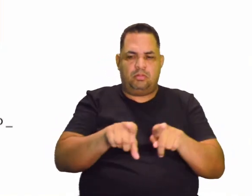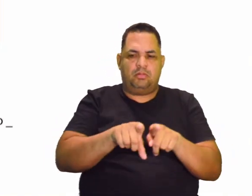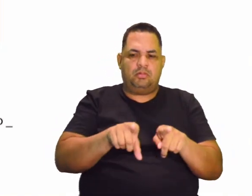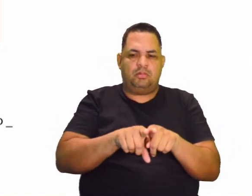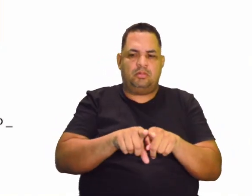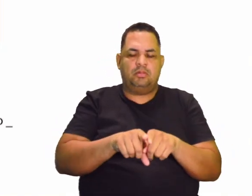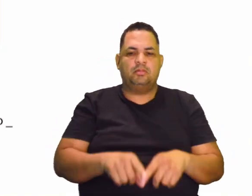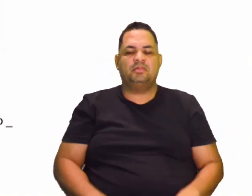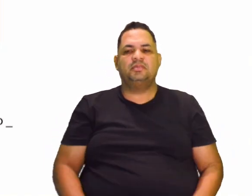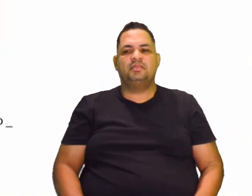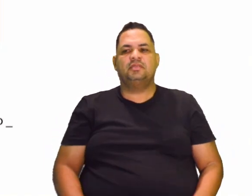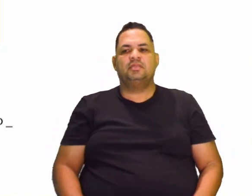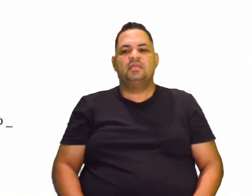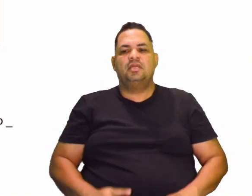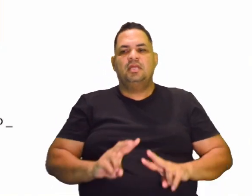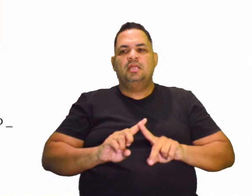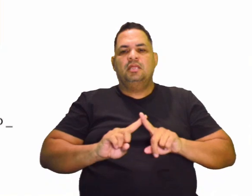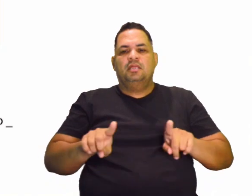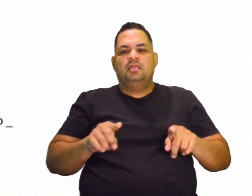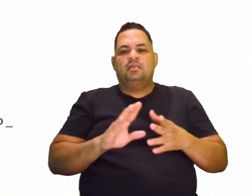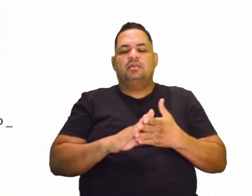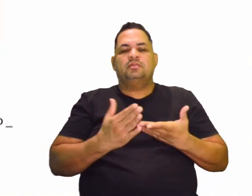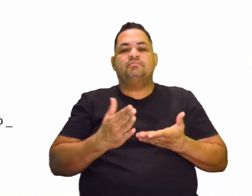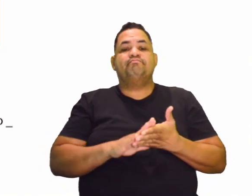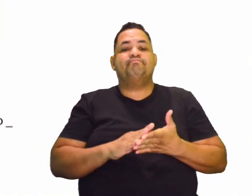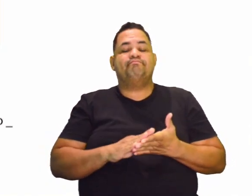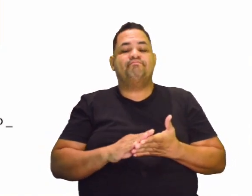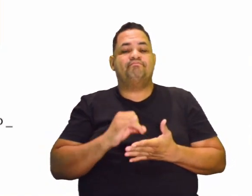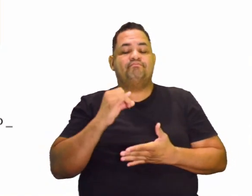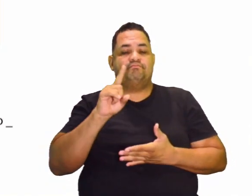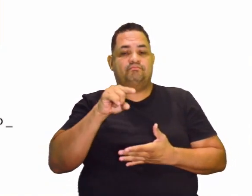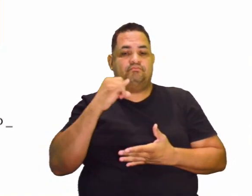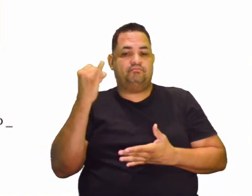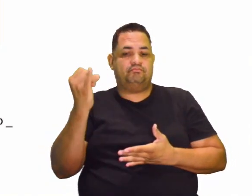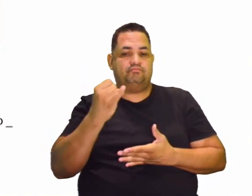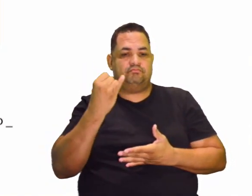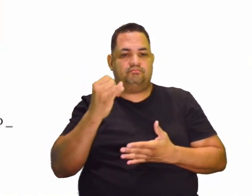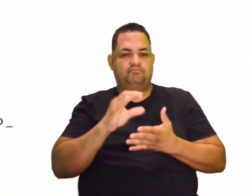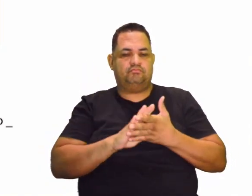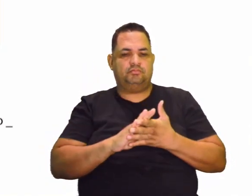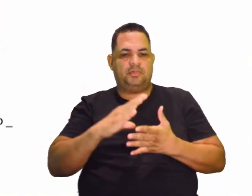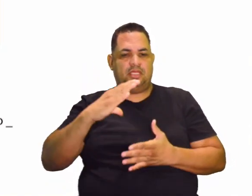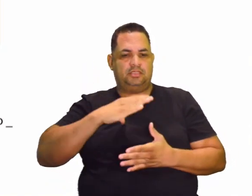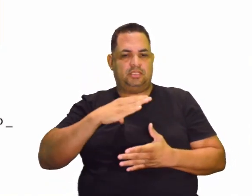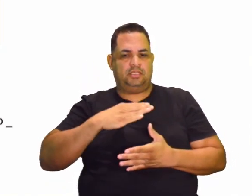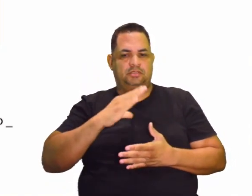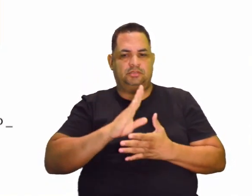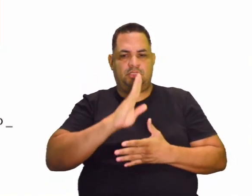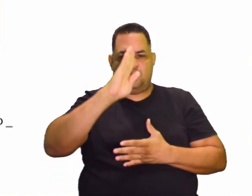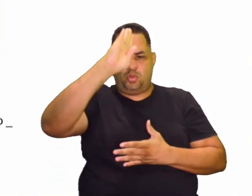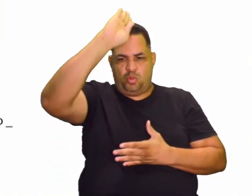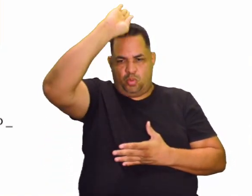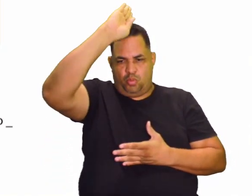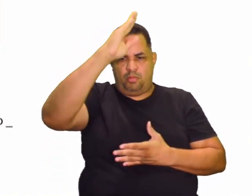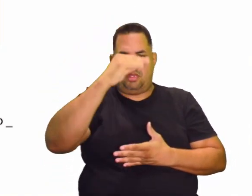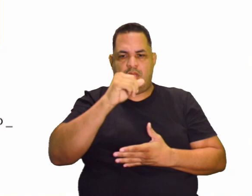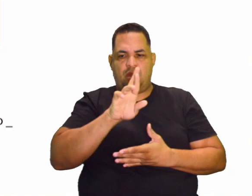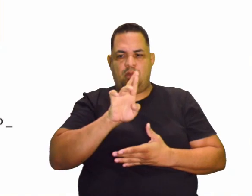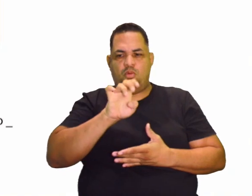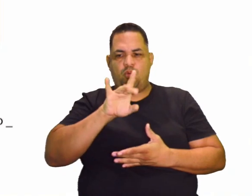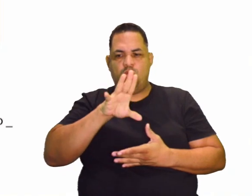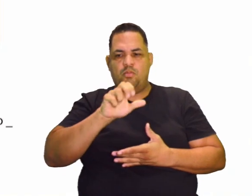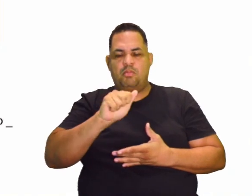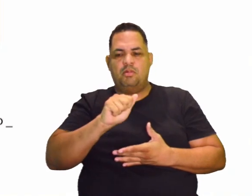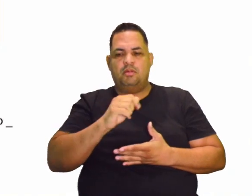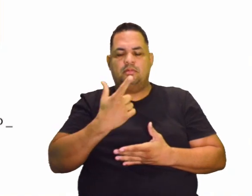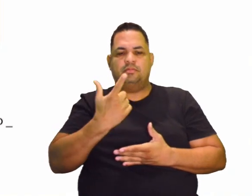sobre isso. Porém, vale a pena destacar que Roma foi um dos principais centros culturais. Eles